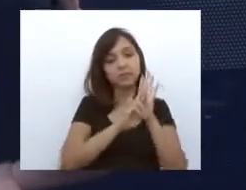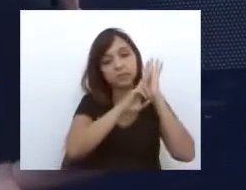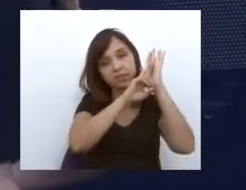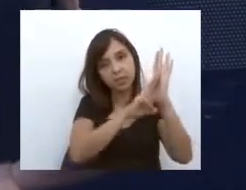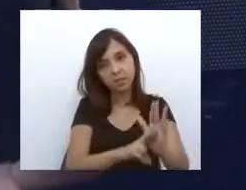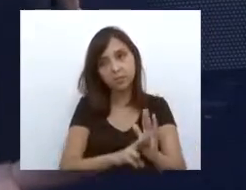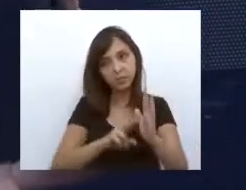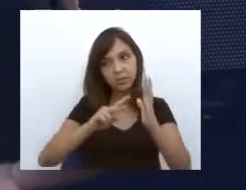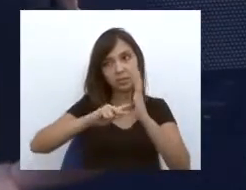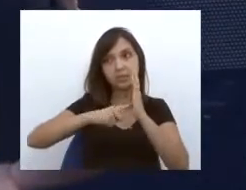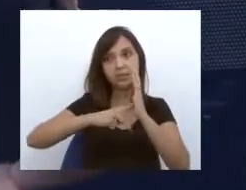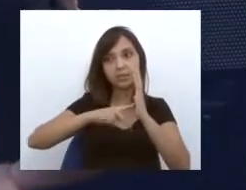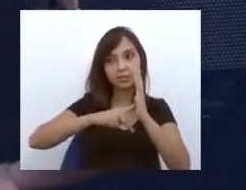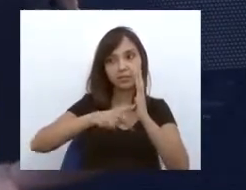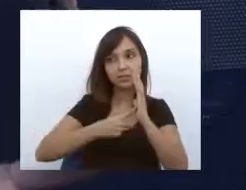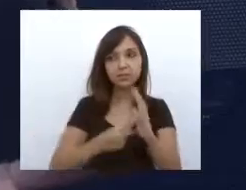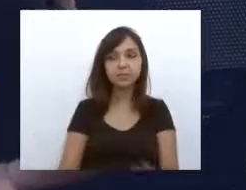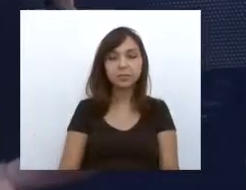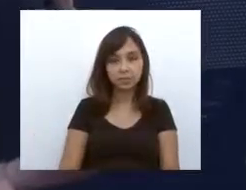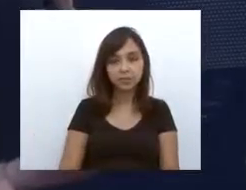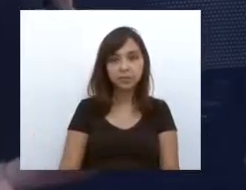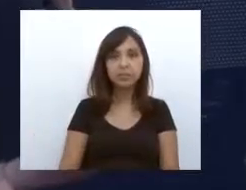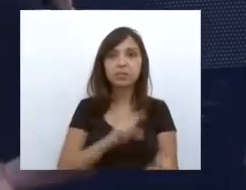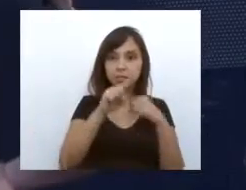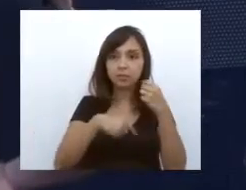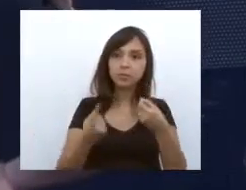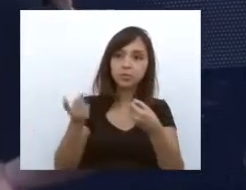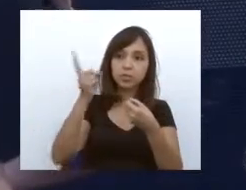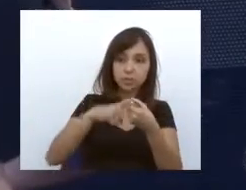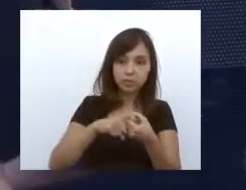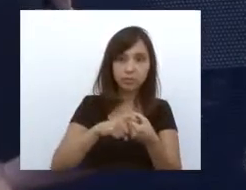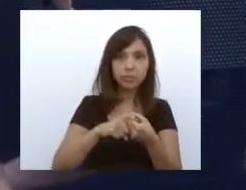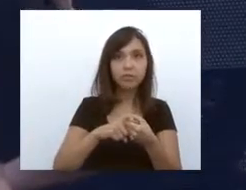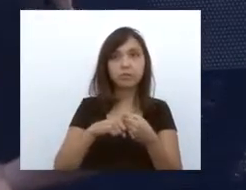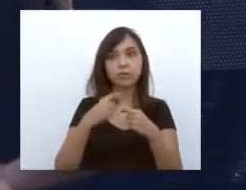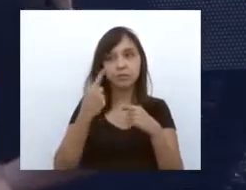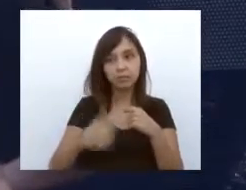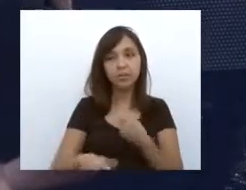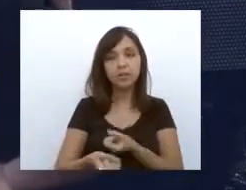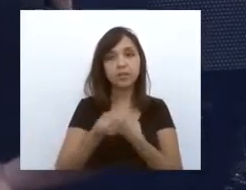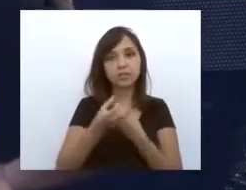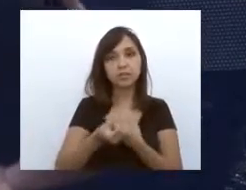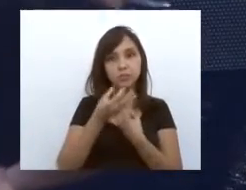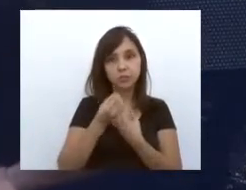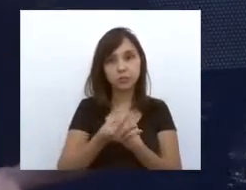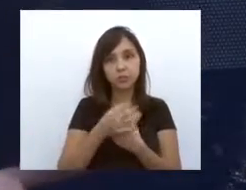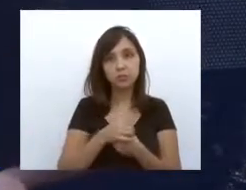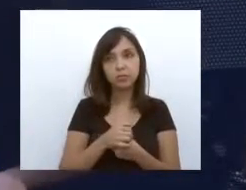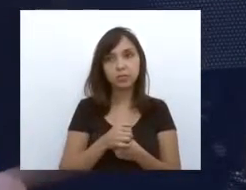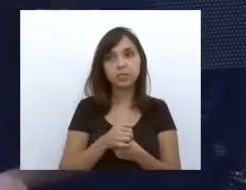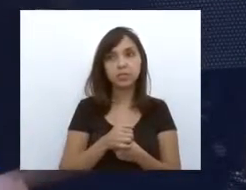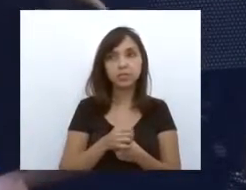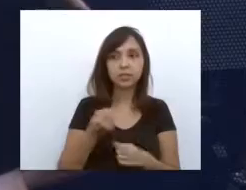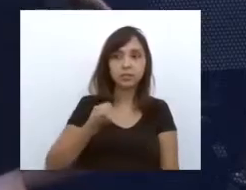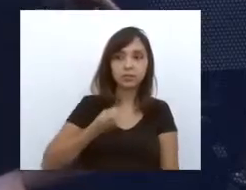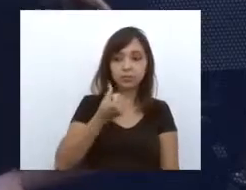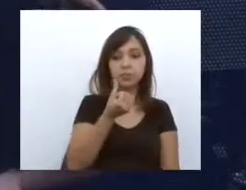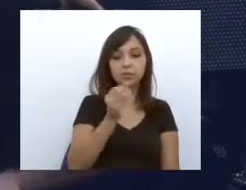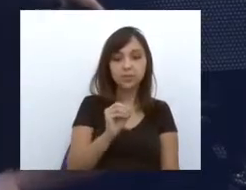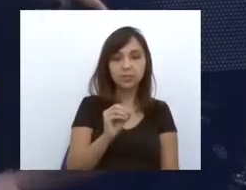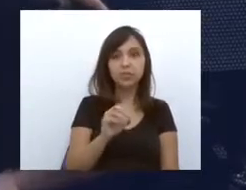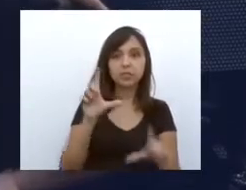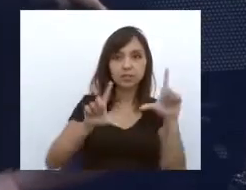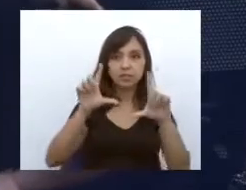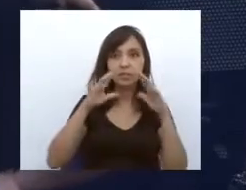representante da APOESP. Daqui a pouco a gente volta com mais informações sobre a sessão ordinária de número 60.